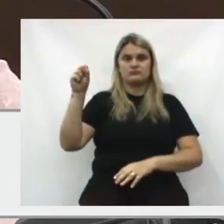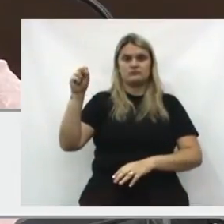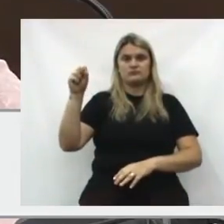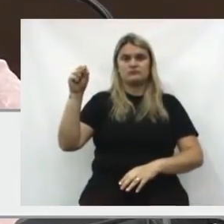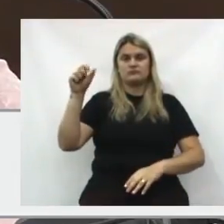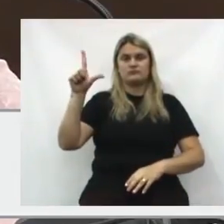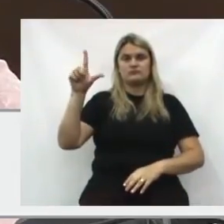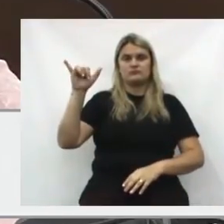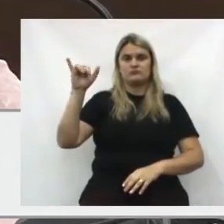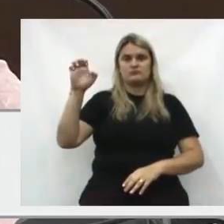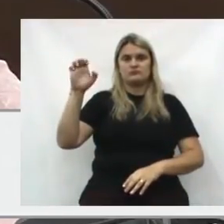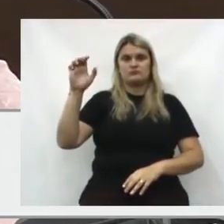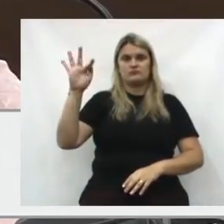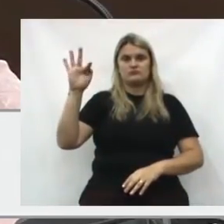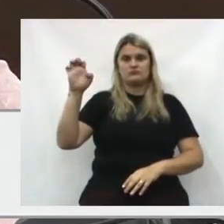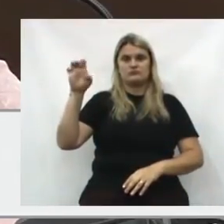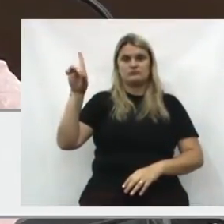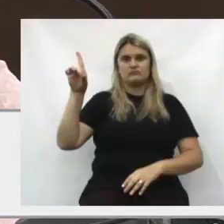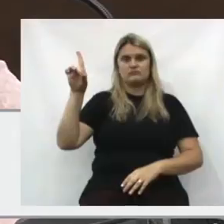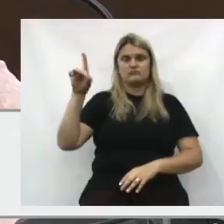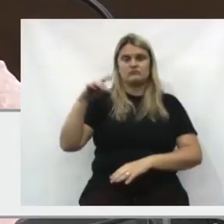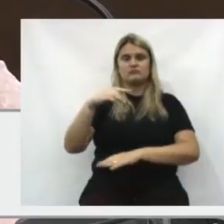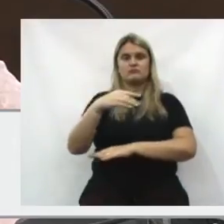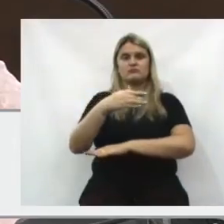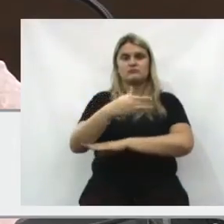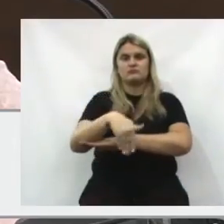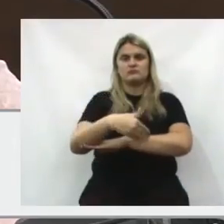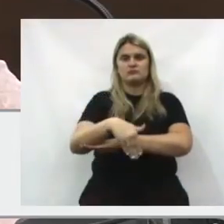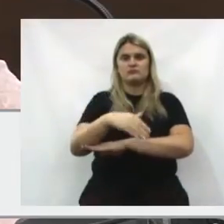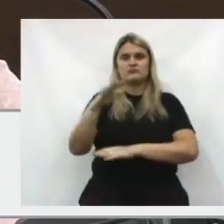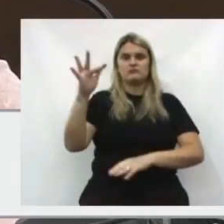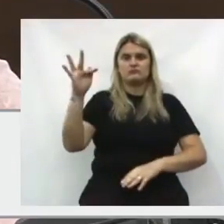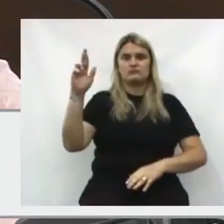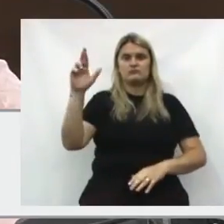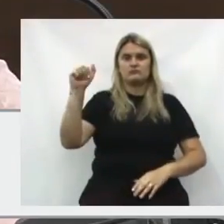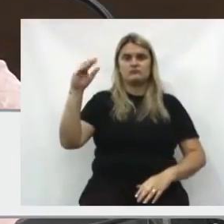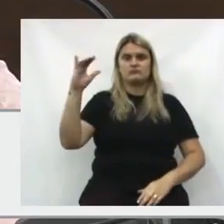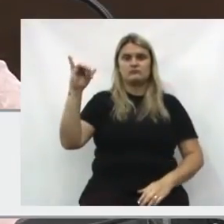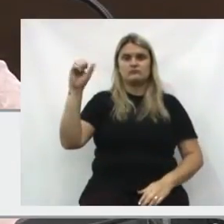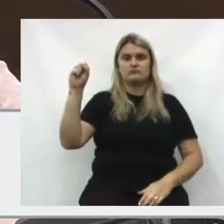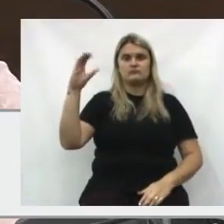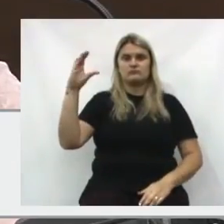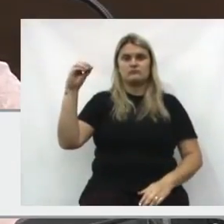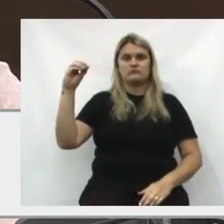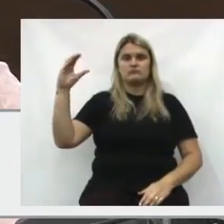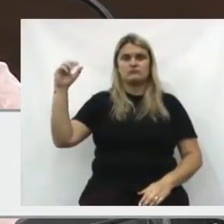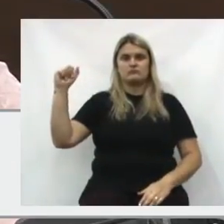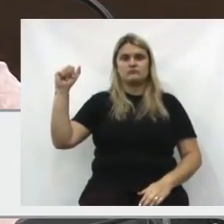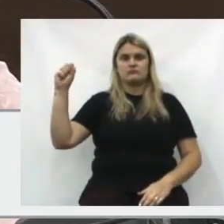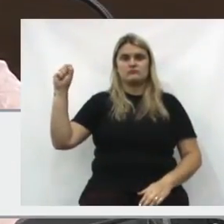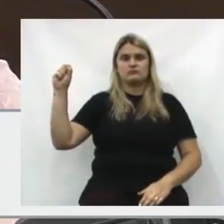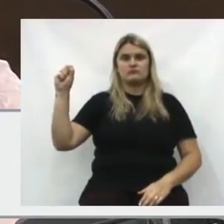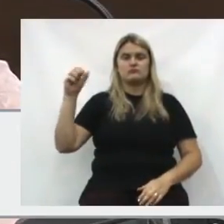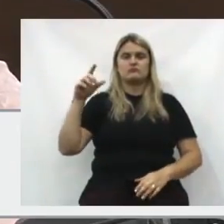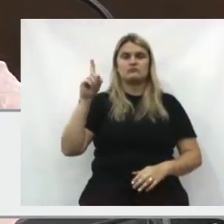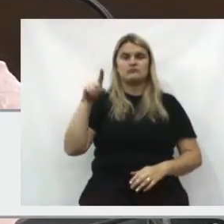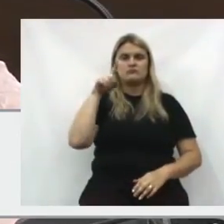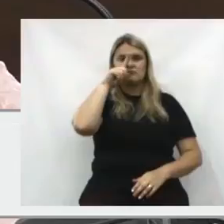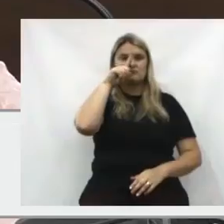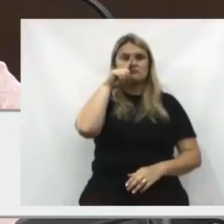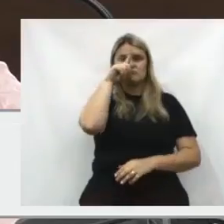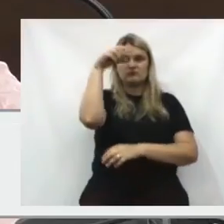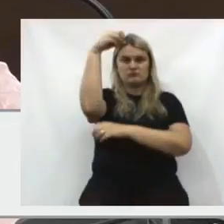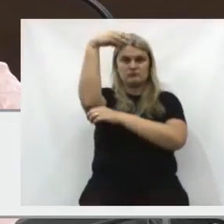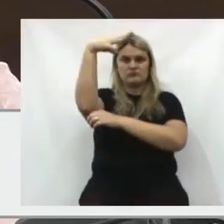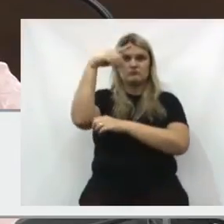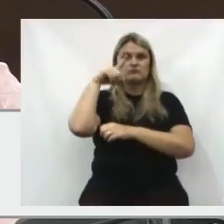Ihlenfeld, 220, esquina com a rua Francisco Caos. Justificativa: este poste